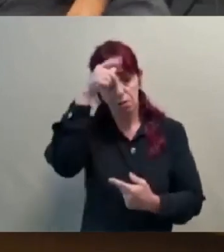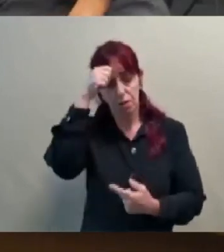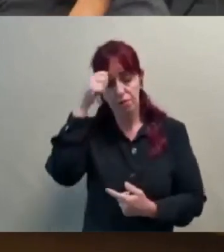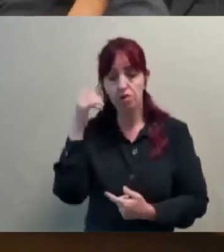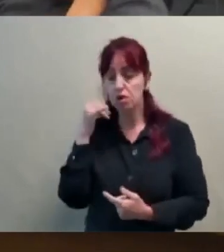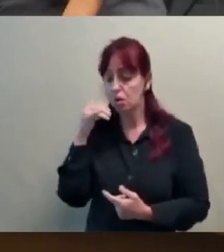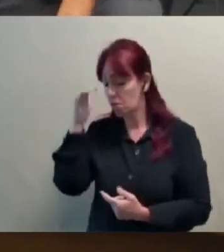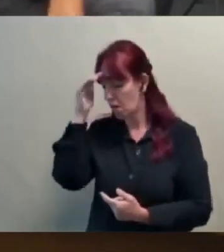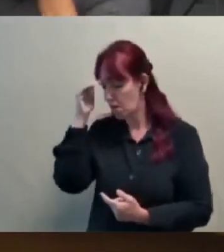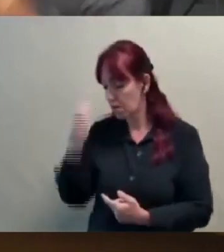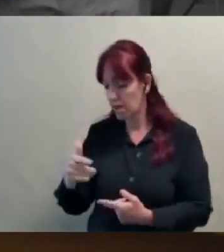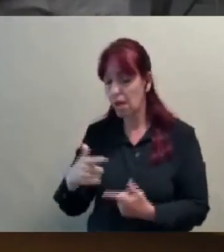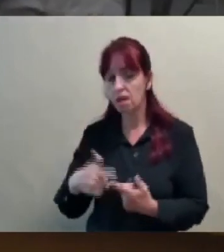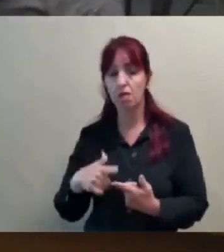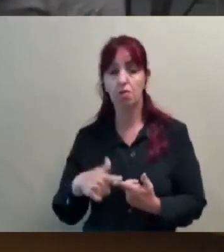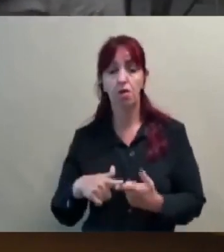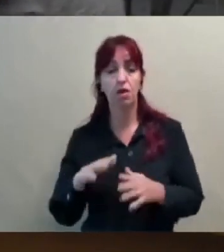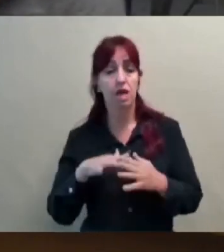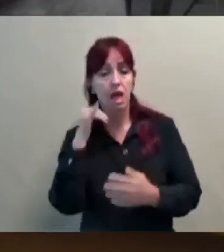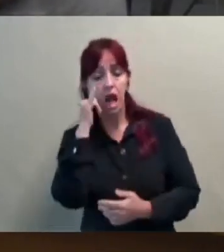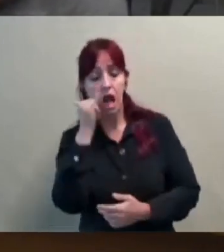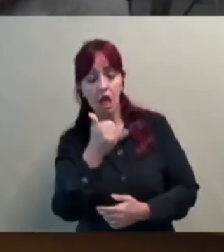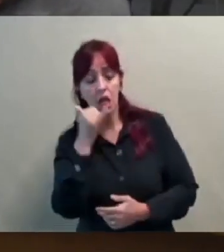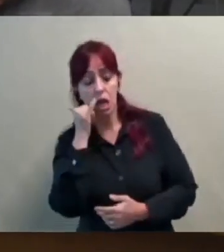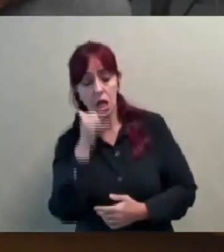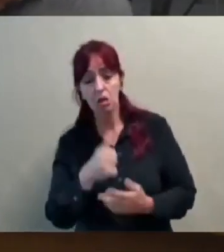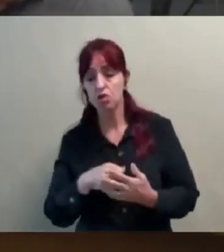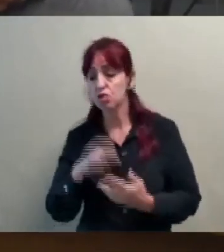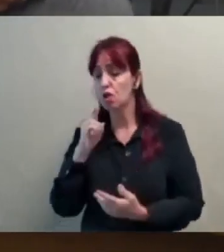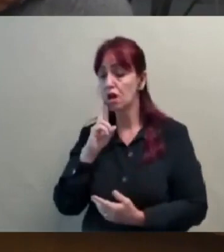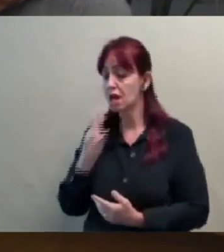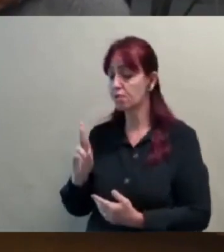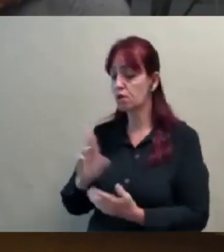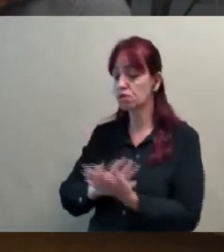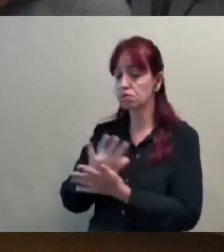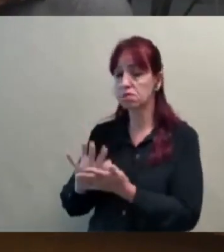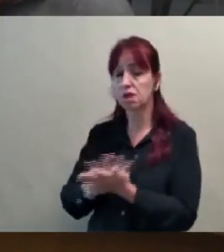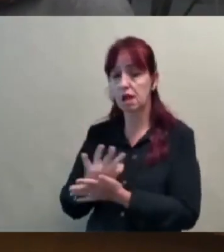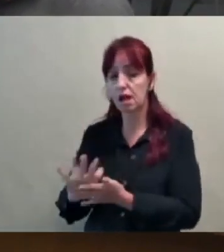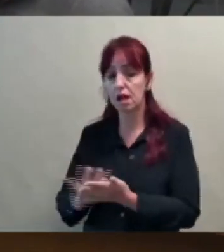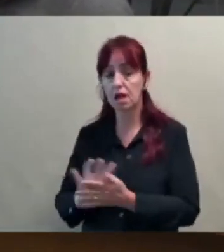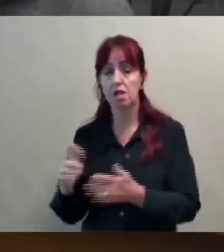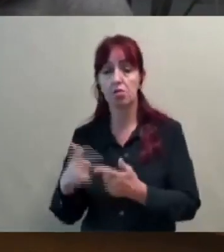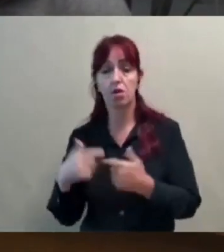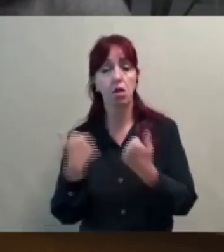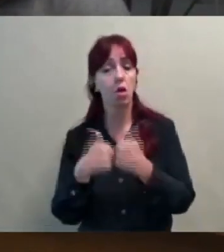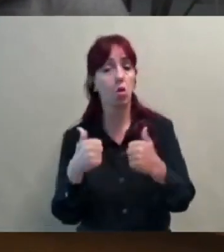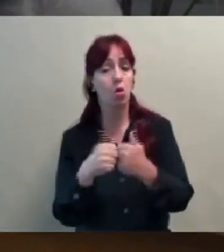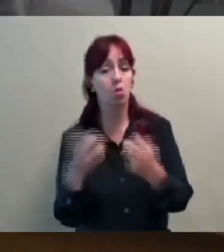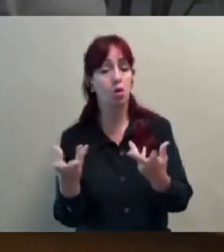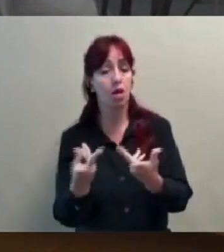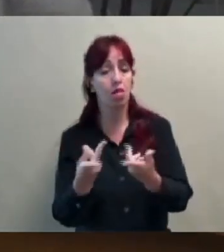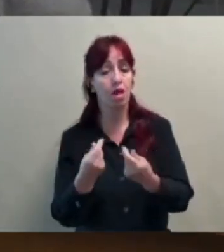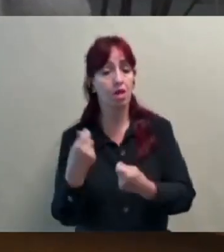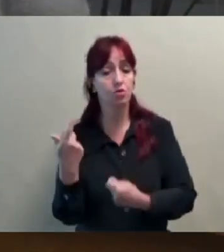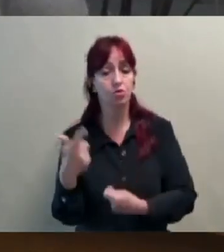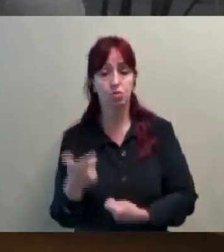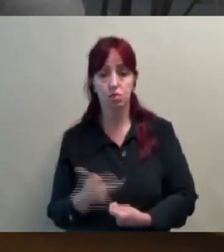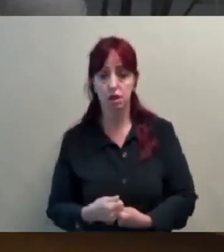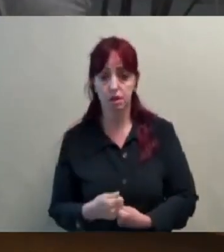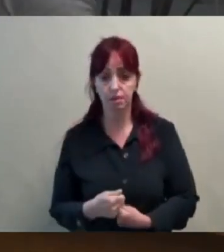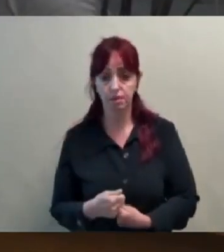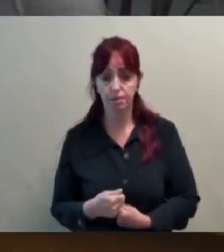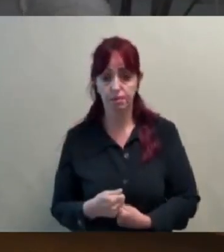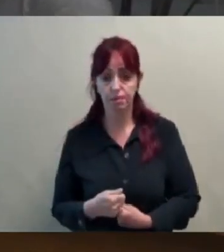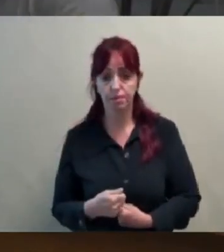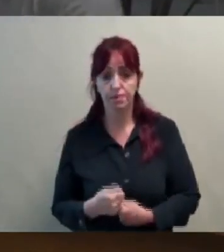um beco, quando o senhor não atende uma rua, quando o senhor não dá um anjo de qualidade para dentro da comunidade.